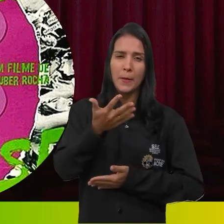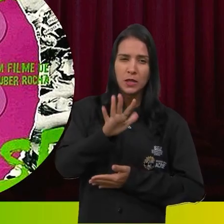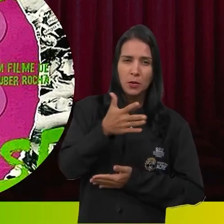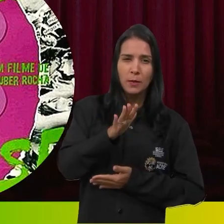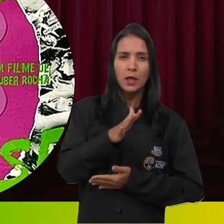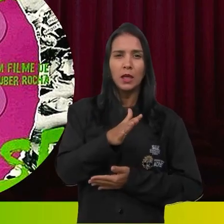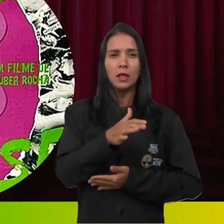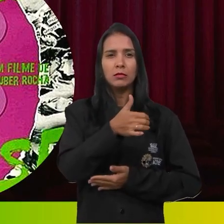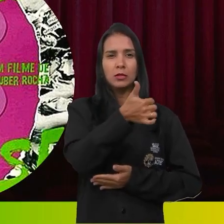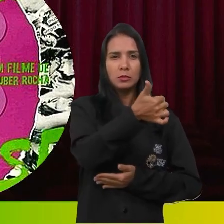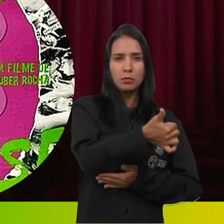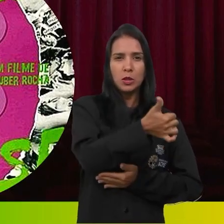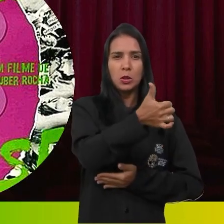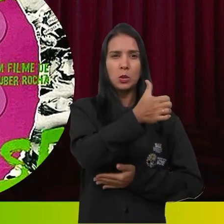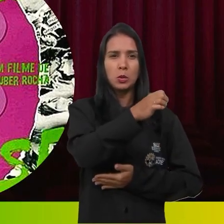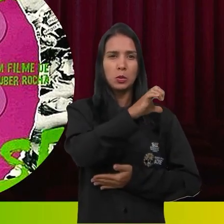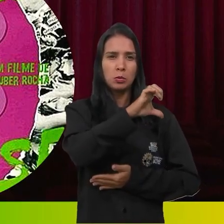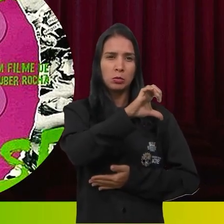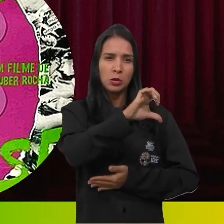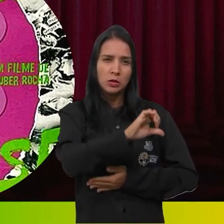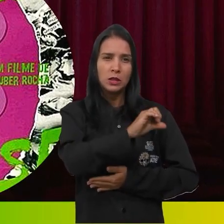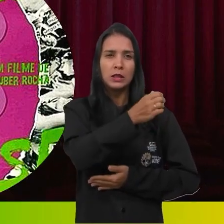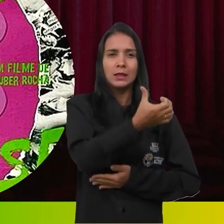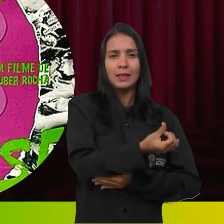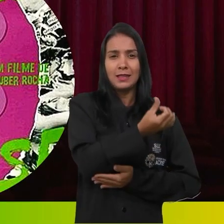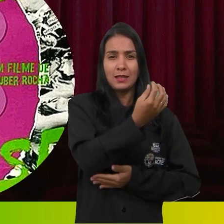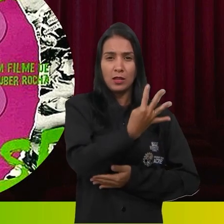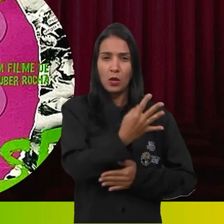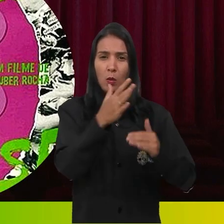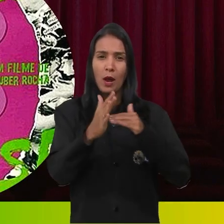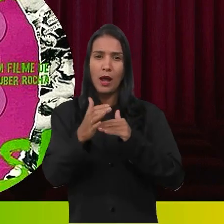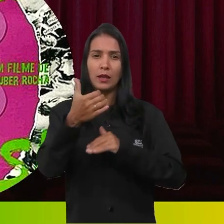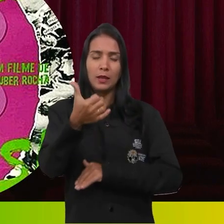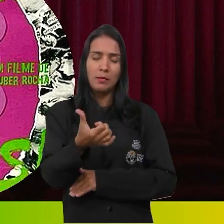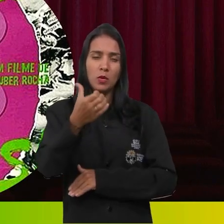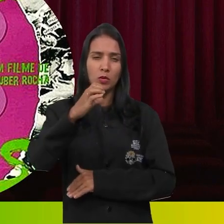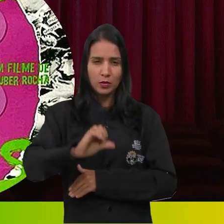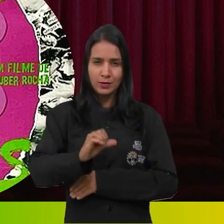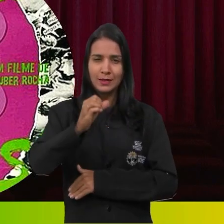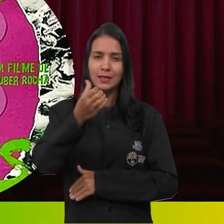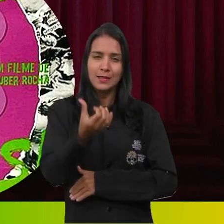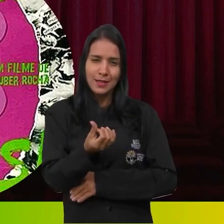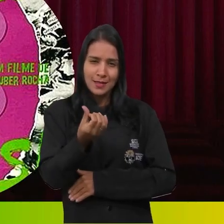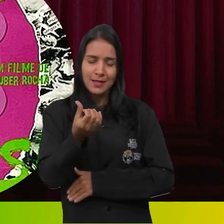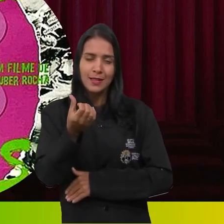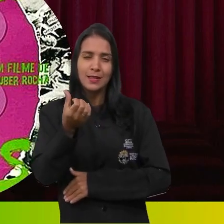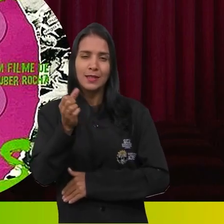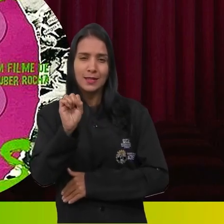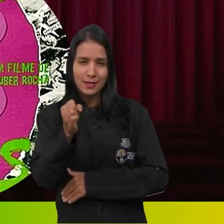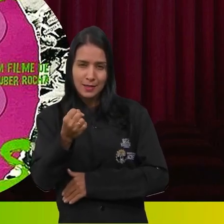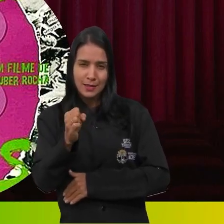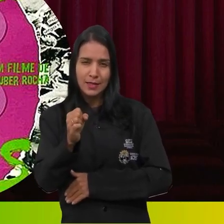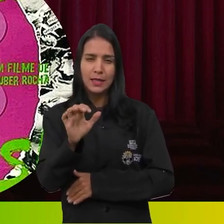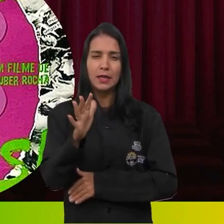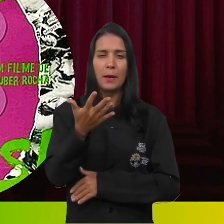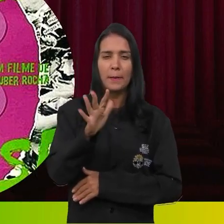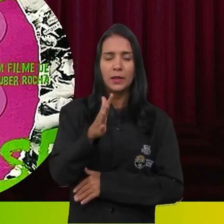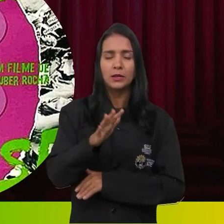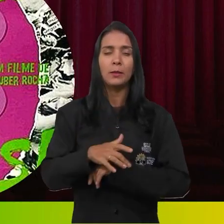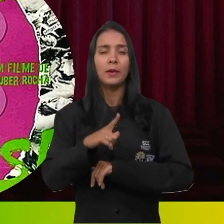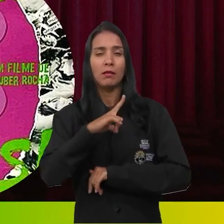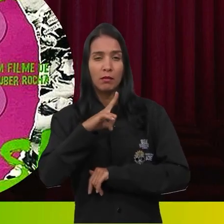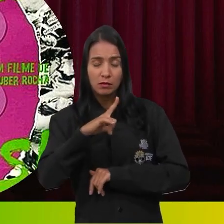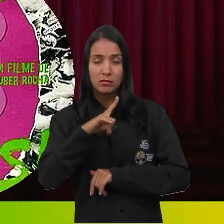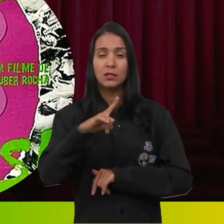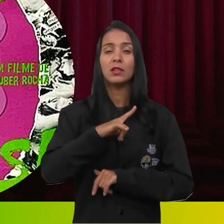1985, que impôs uma severa censura ao cinema novo, dificultando então a produção e a exibição